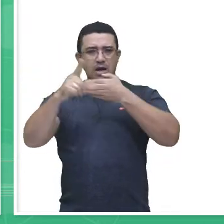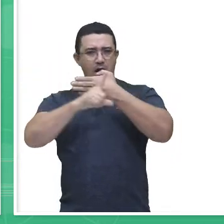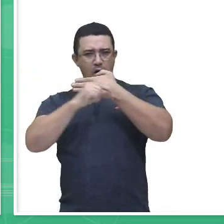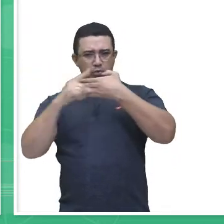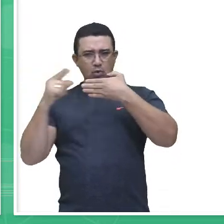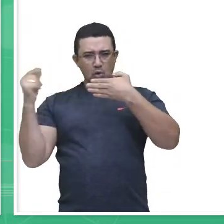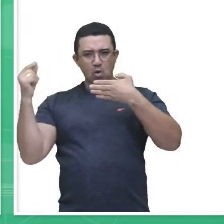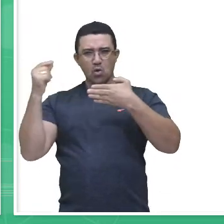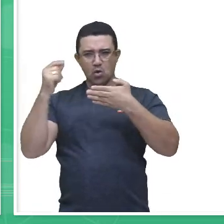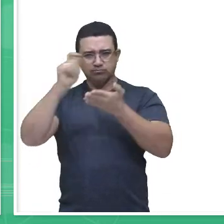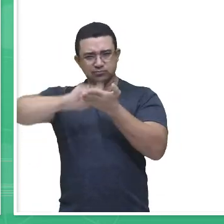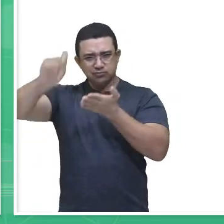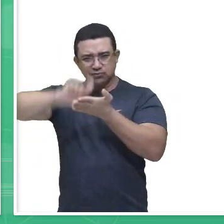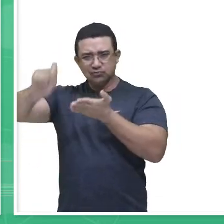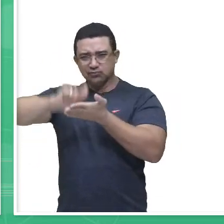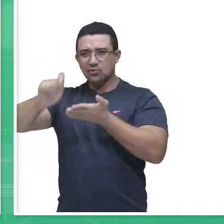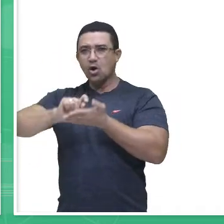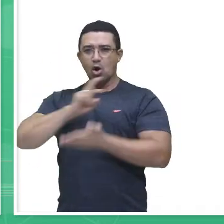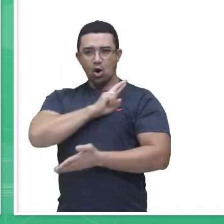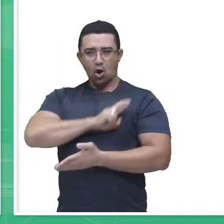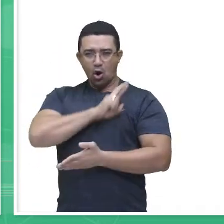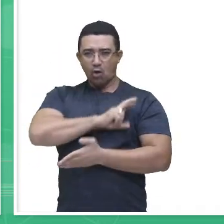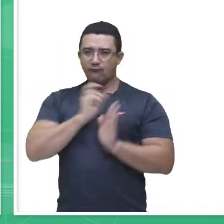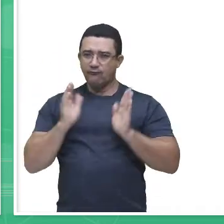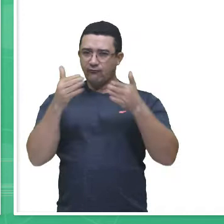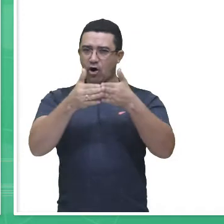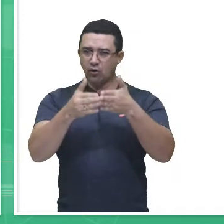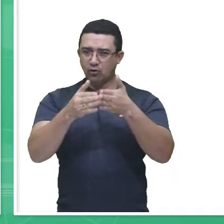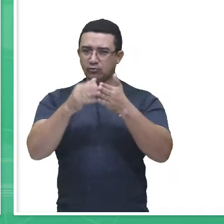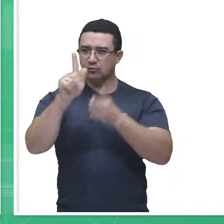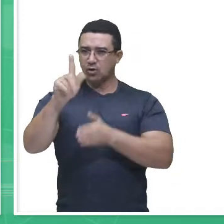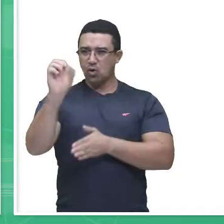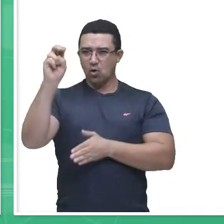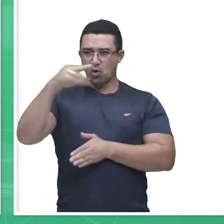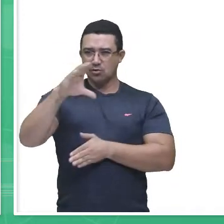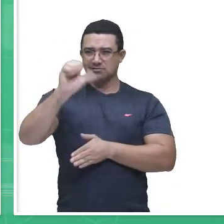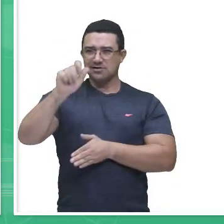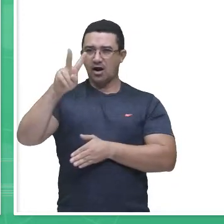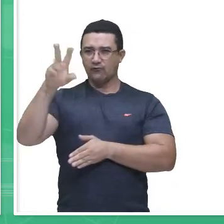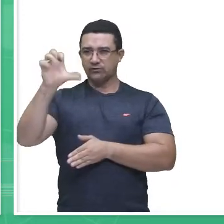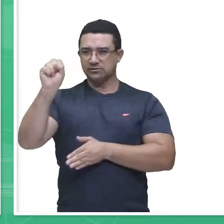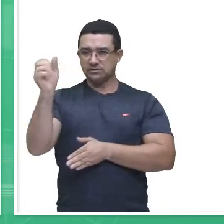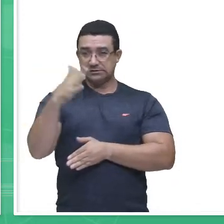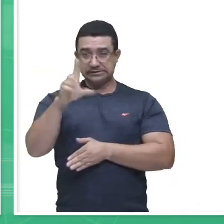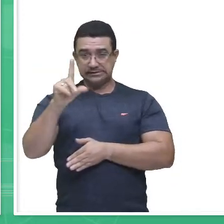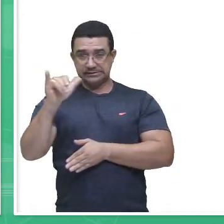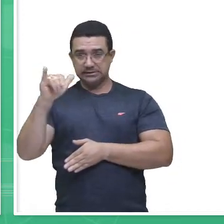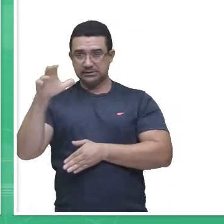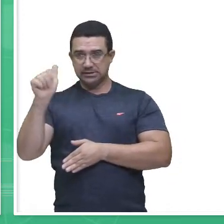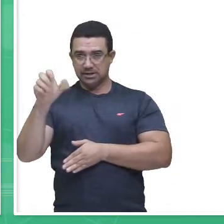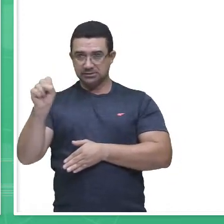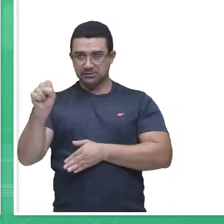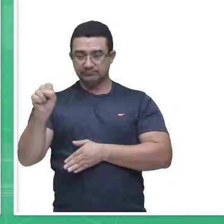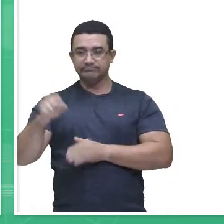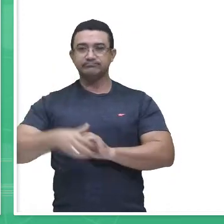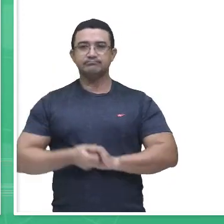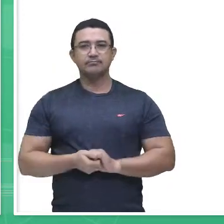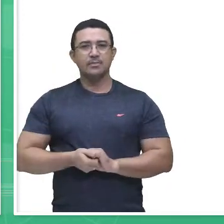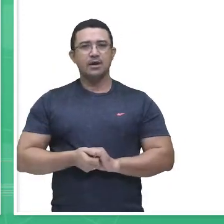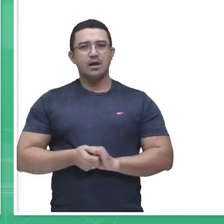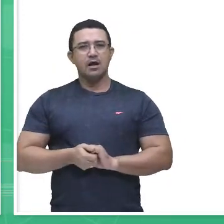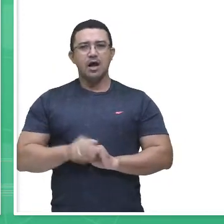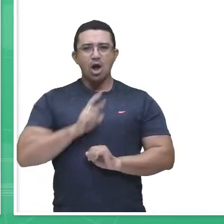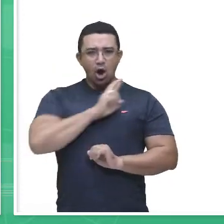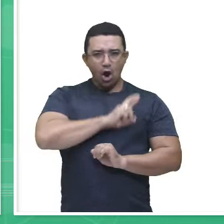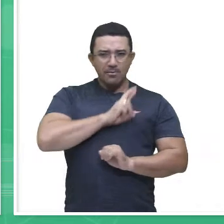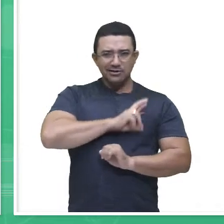olhar aí no autor Gonçalves Dias, certo? Então, voltando aqui comigo, o romantismo, minha gente, foi um